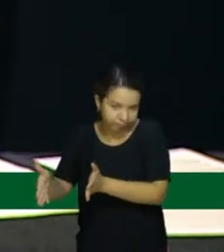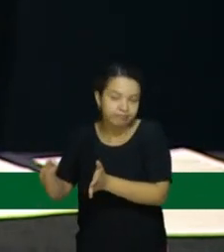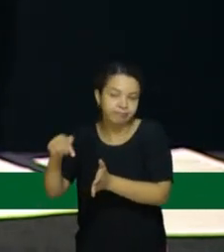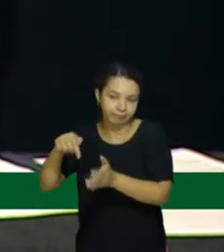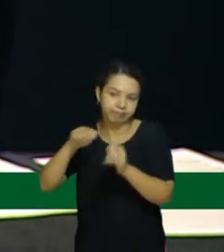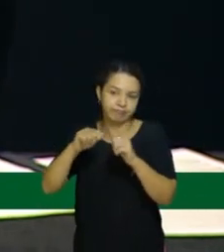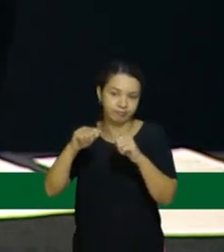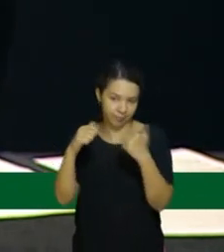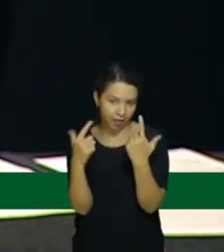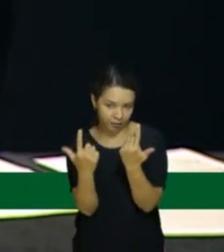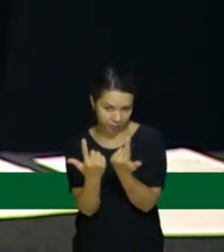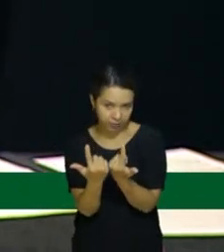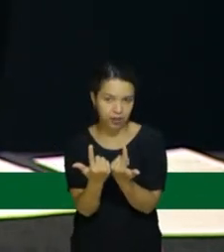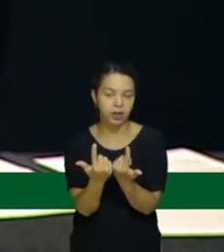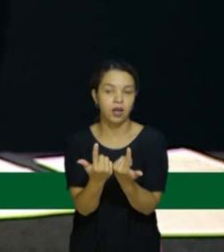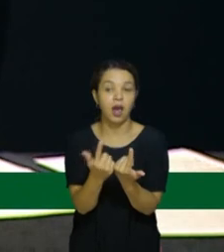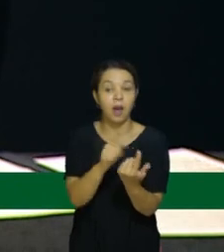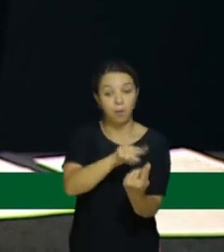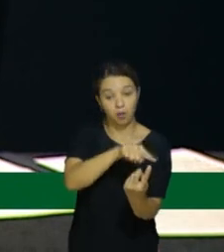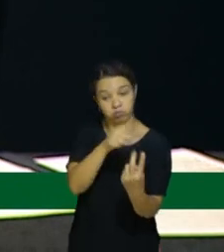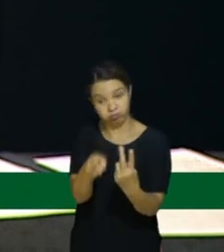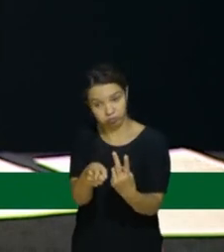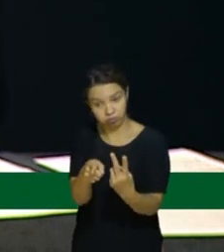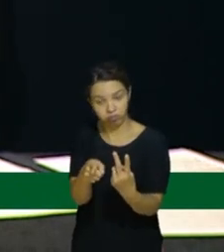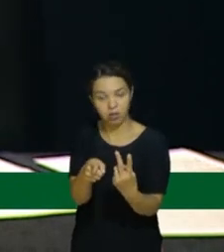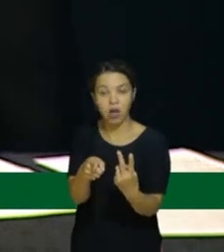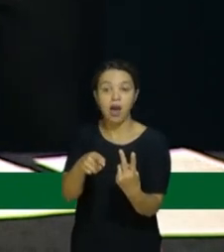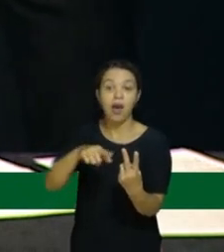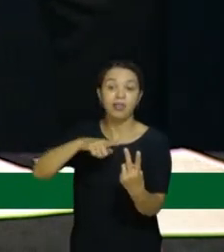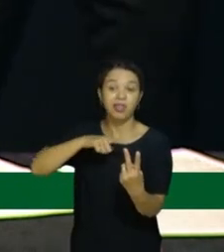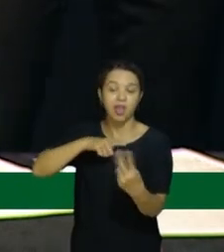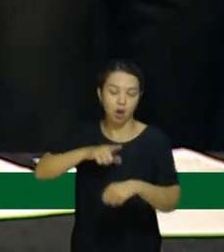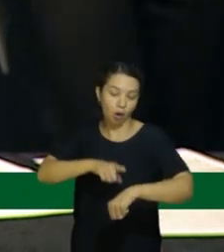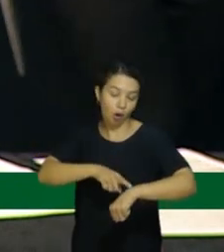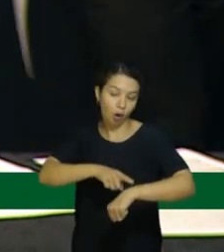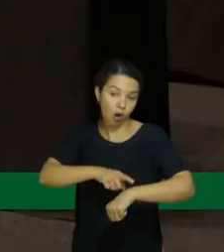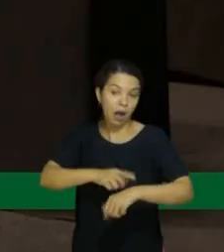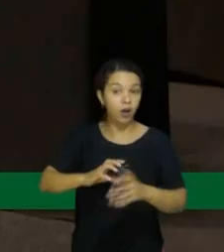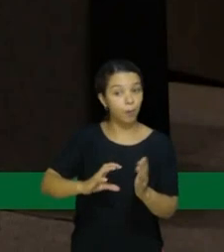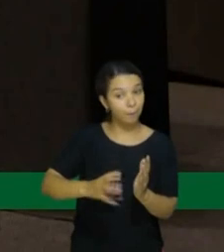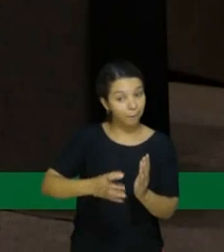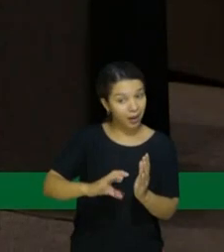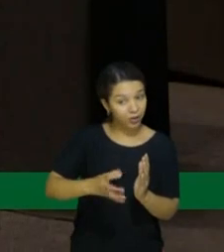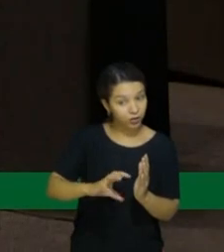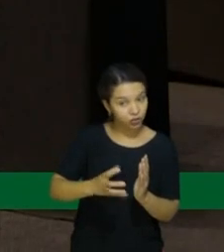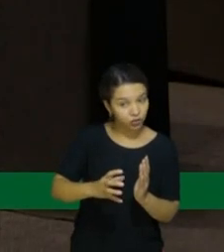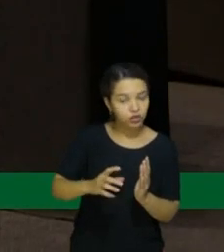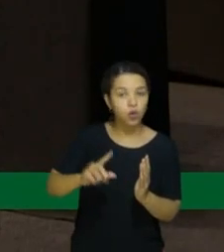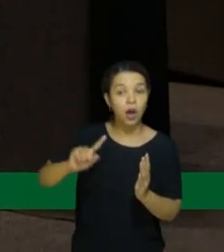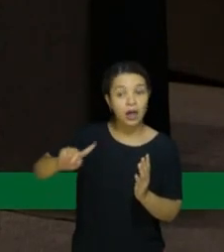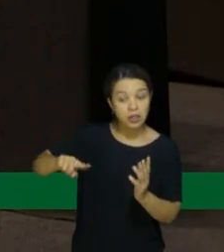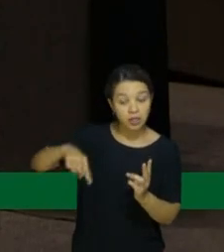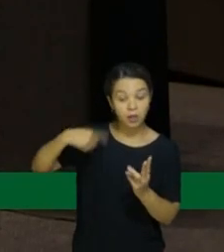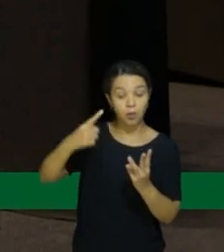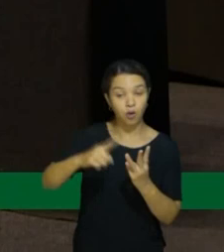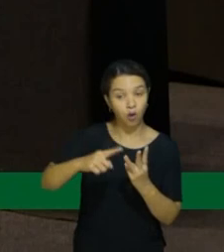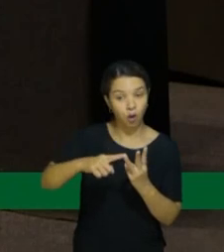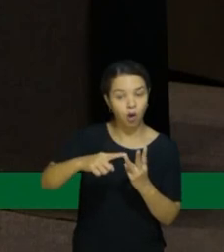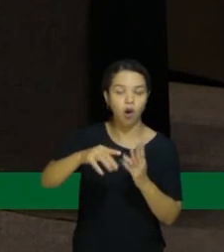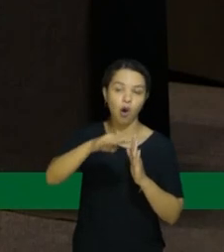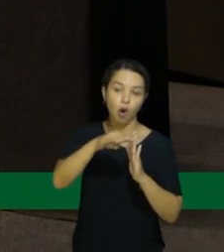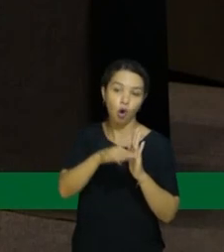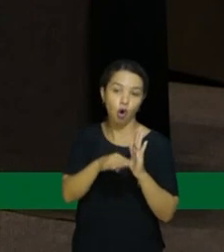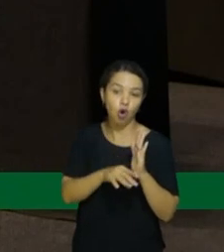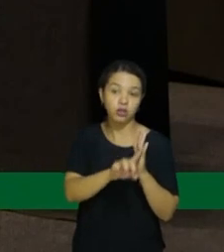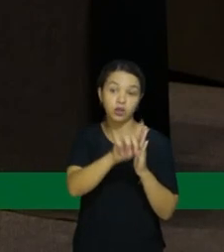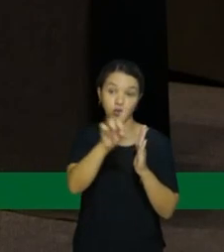no Passo seguinte à falas nós teremos o horário destinado aos partidos políticos depois entraremos na ordem do dia e se